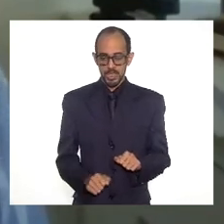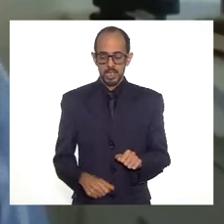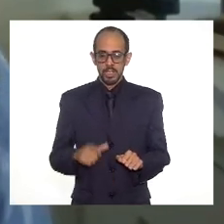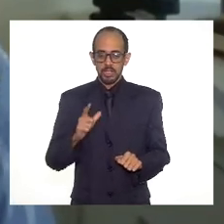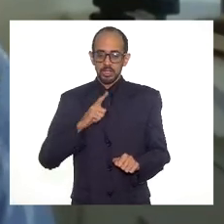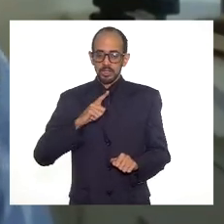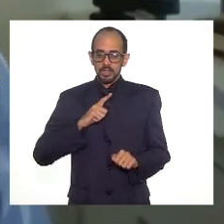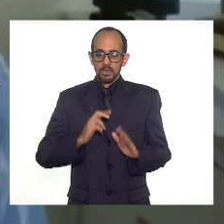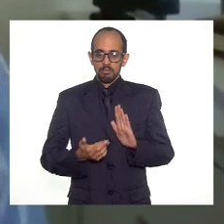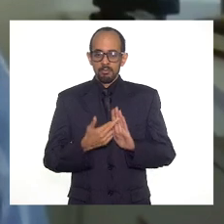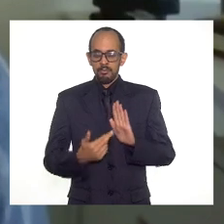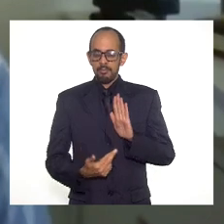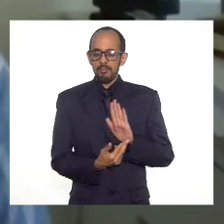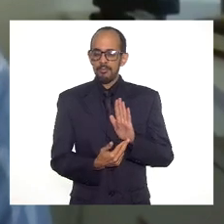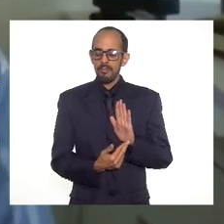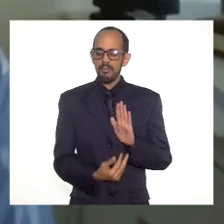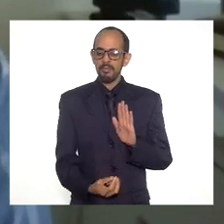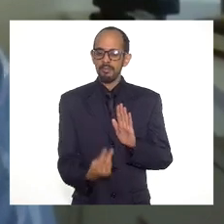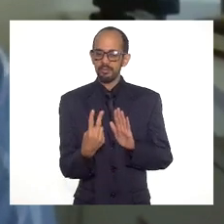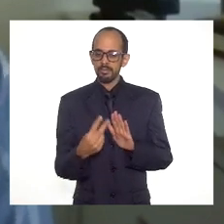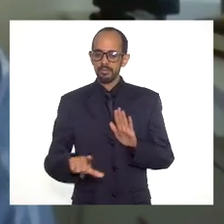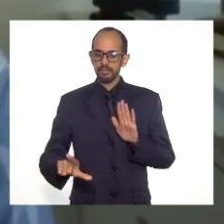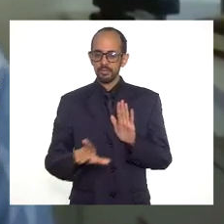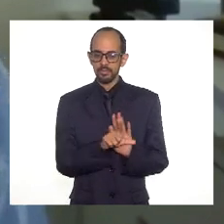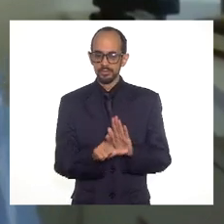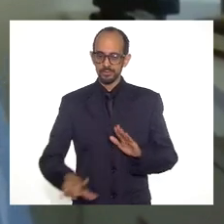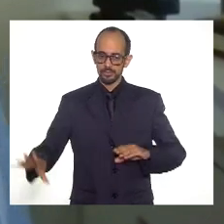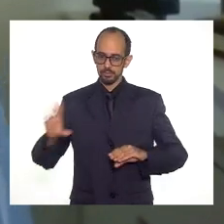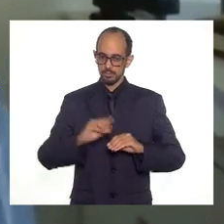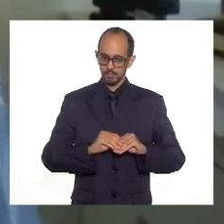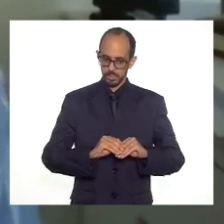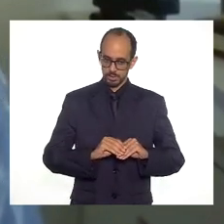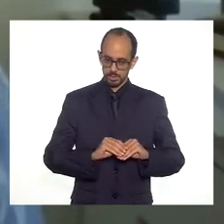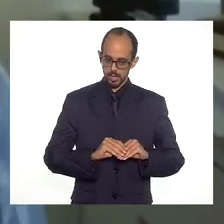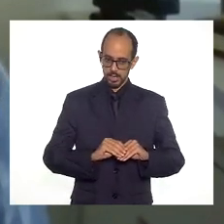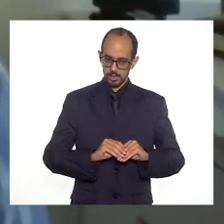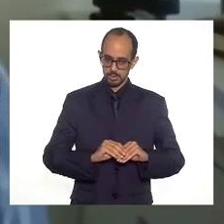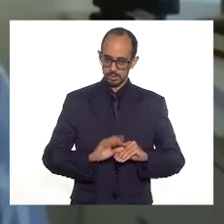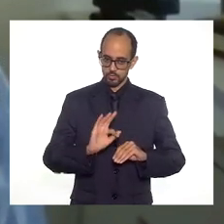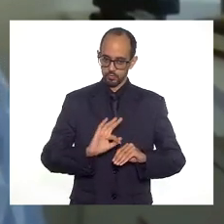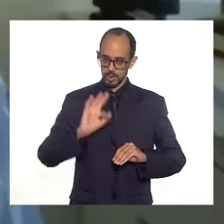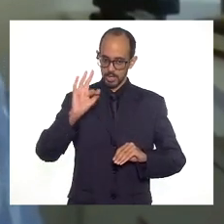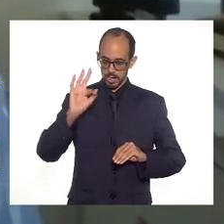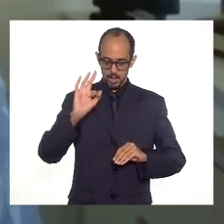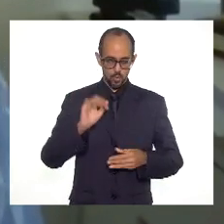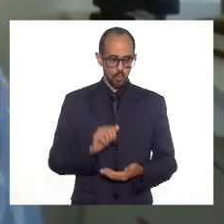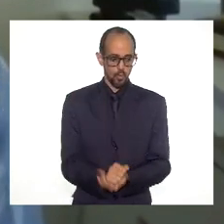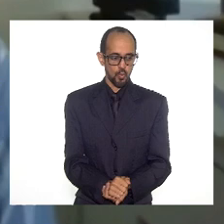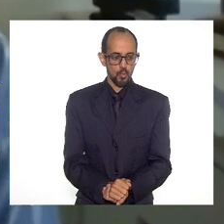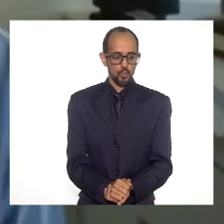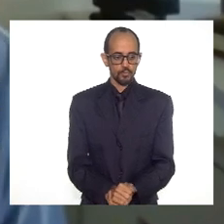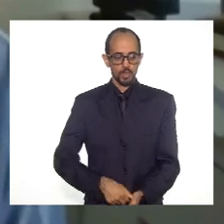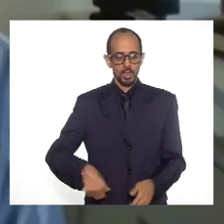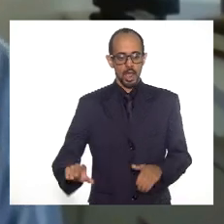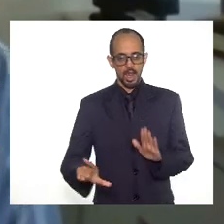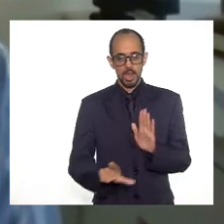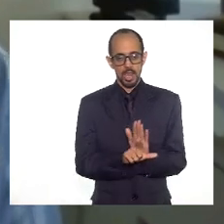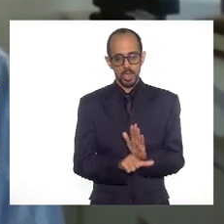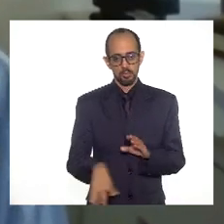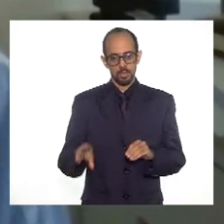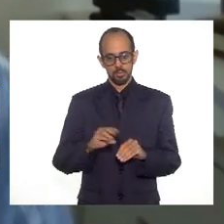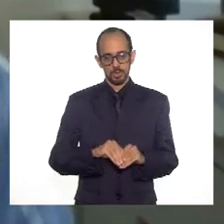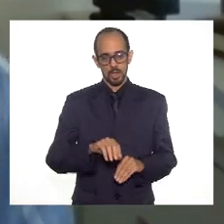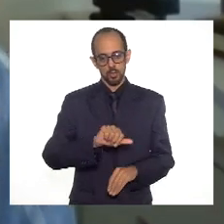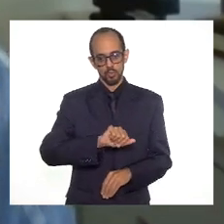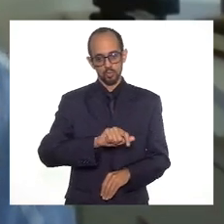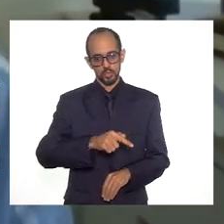regulamentado por duas leis complementares da União. A Lei Complementar Federal